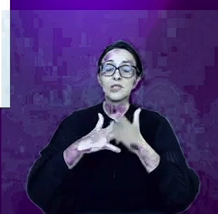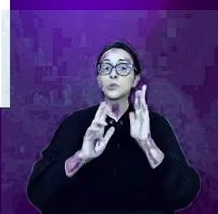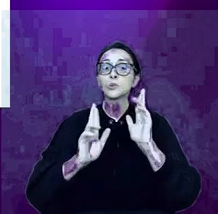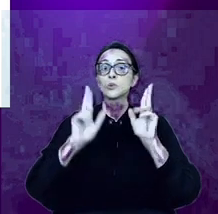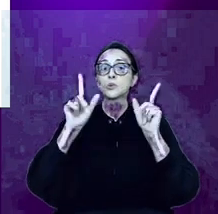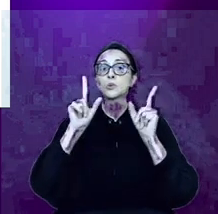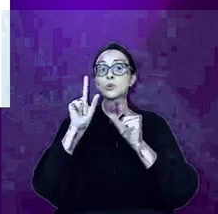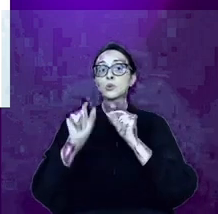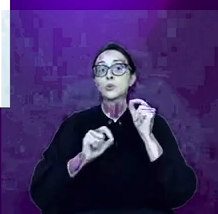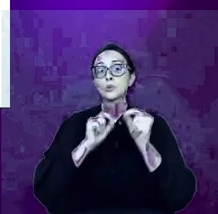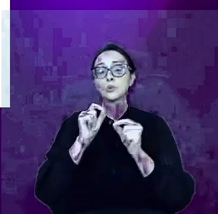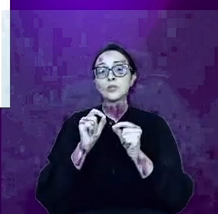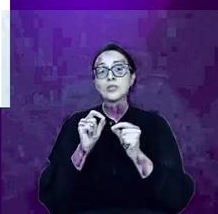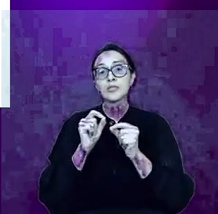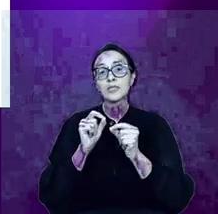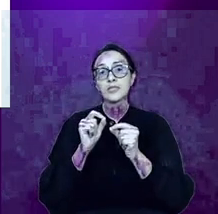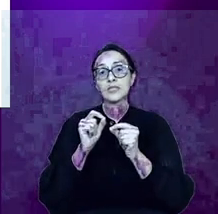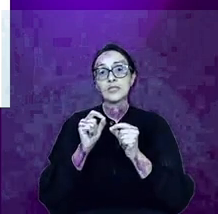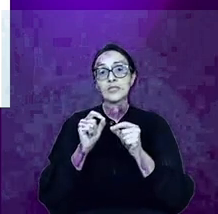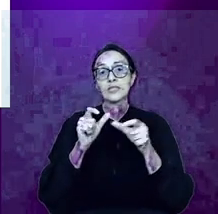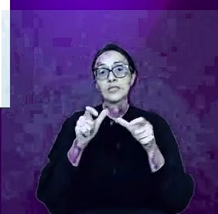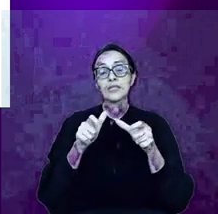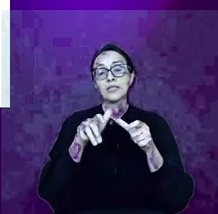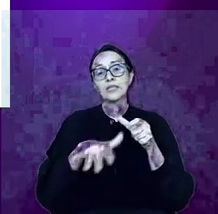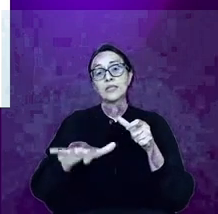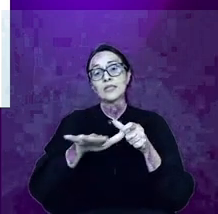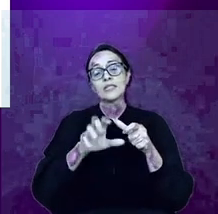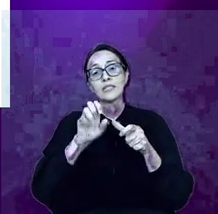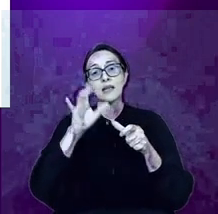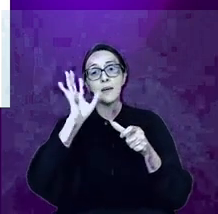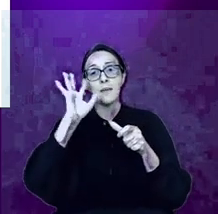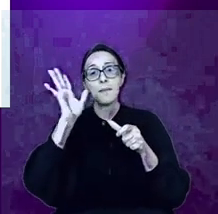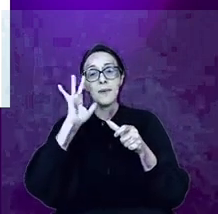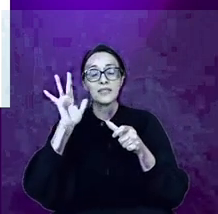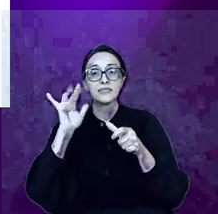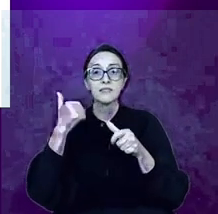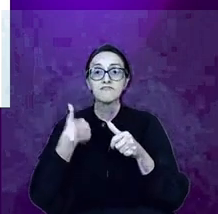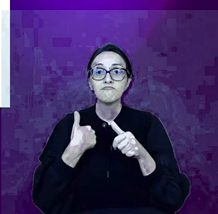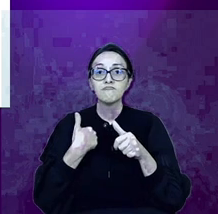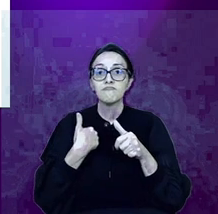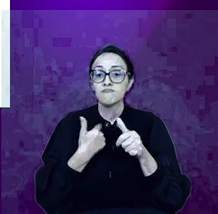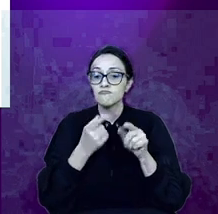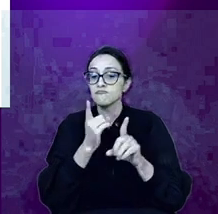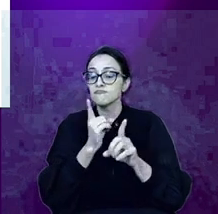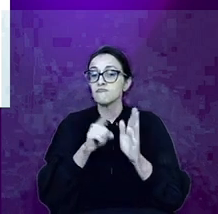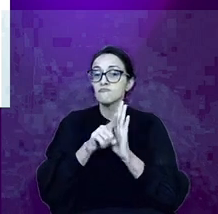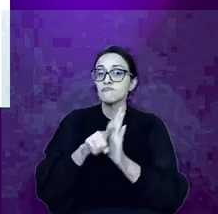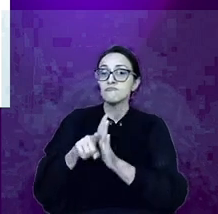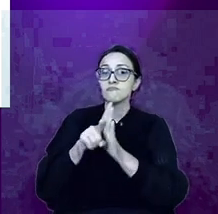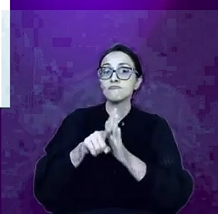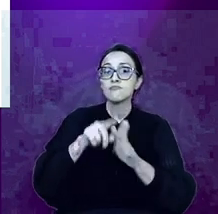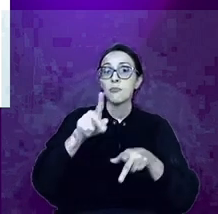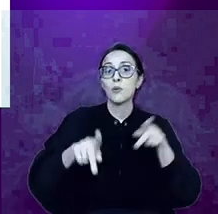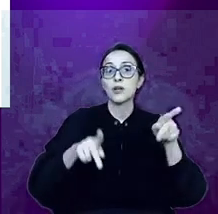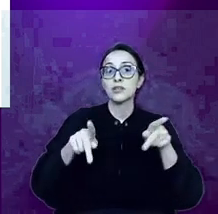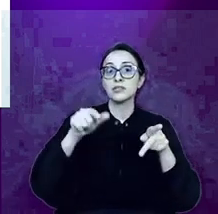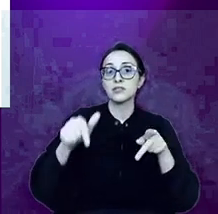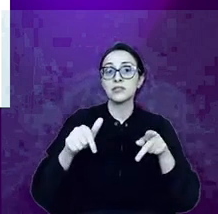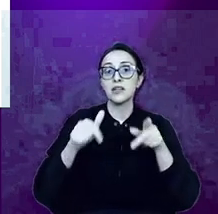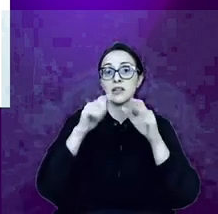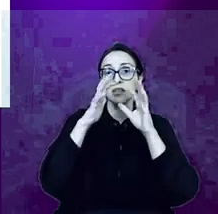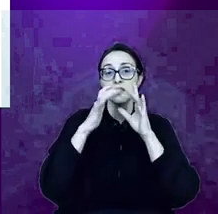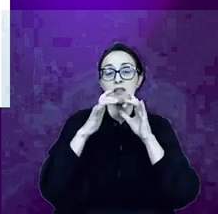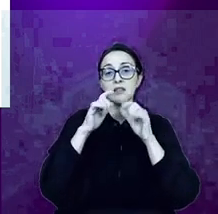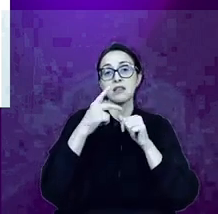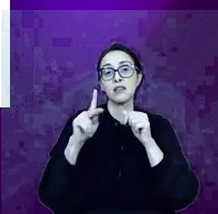diferencia das populações, por exemplo, quando a gente pensa em fatores prognósticos na população da Europa nórdica, que tem